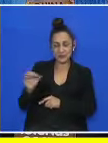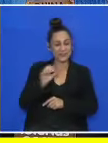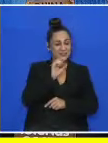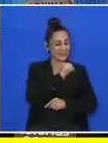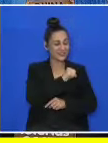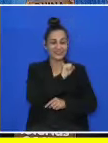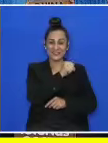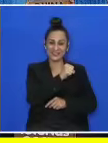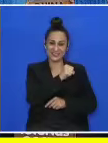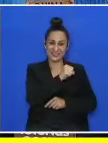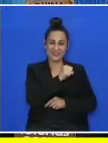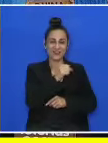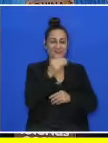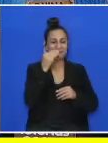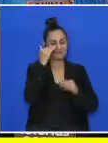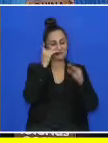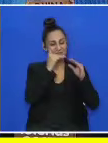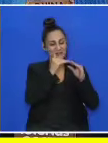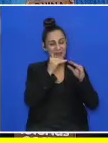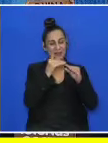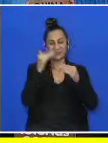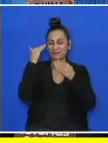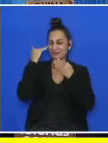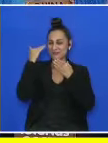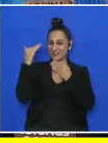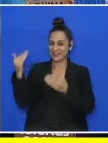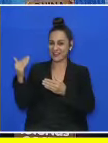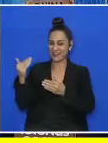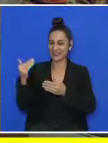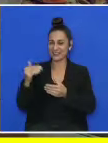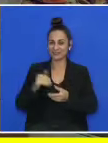Sim, confirmo. Sim, confirmo. Obrigado.